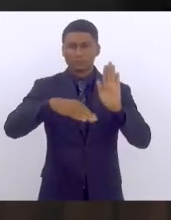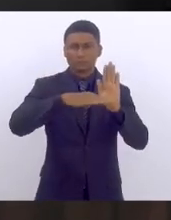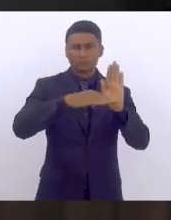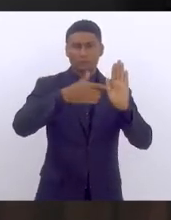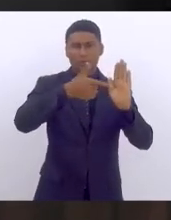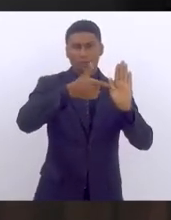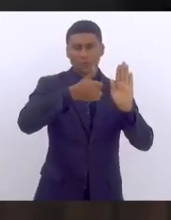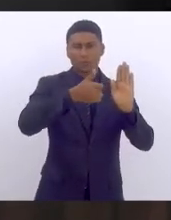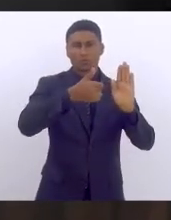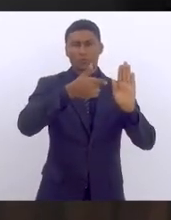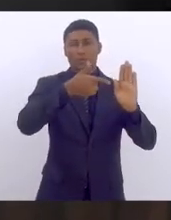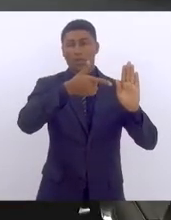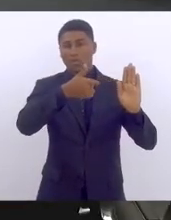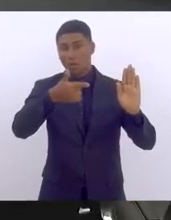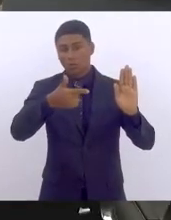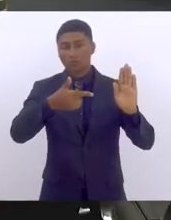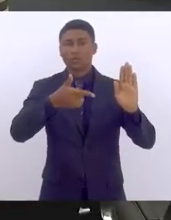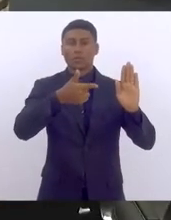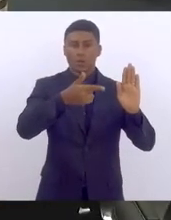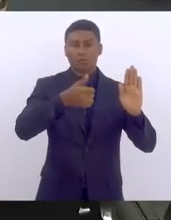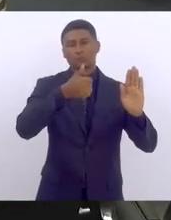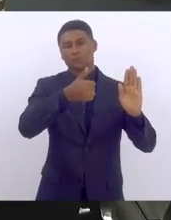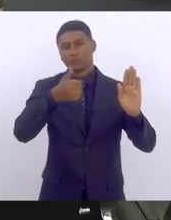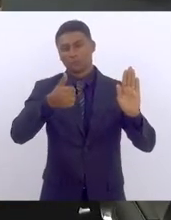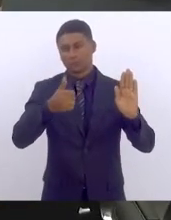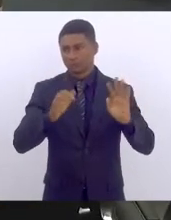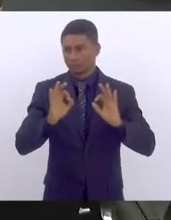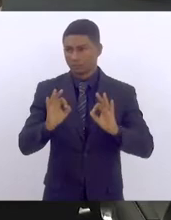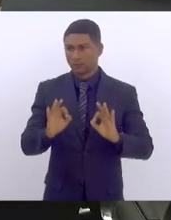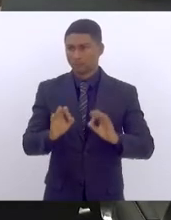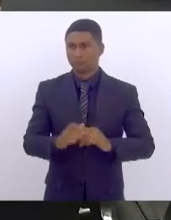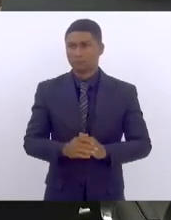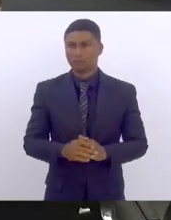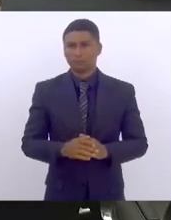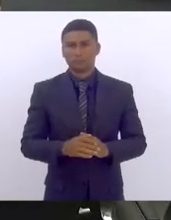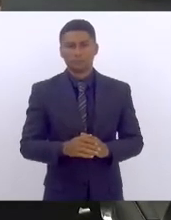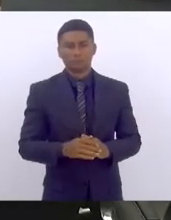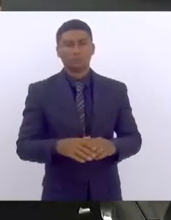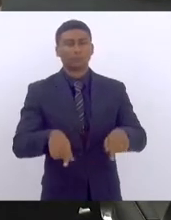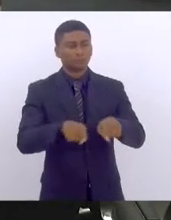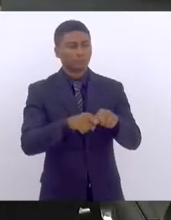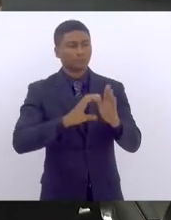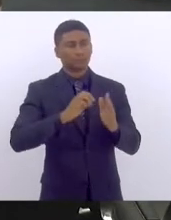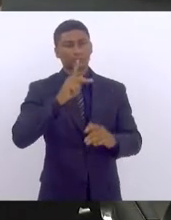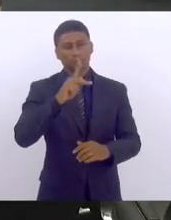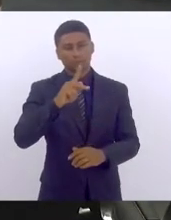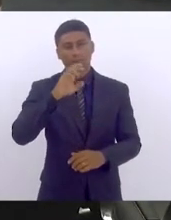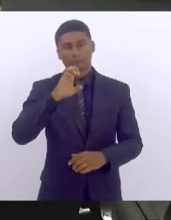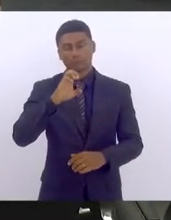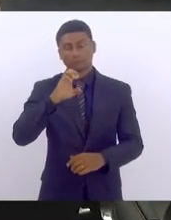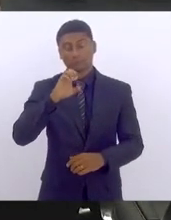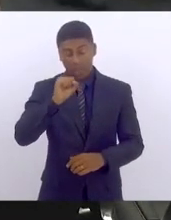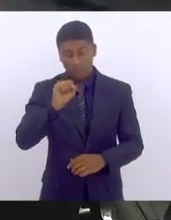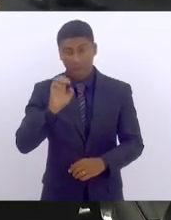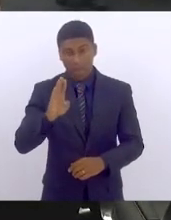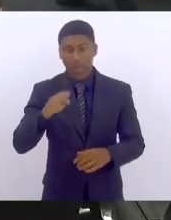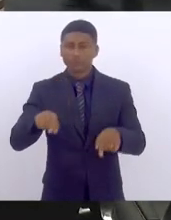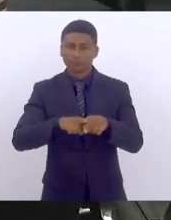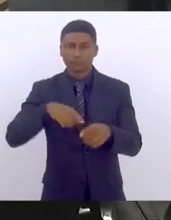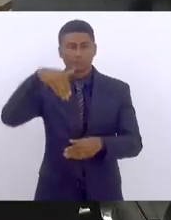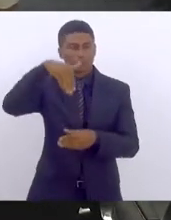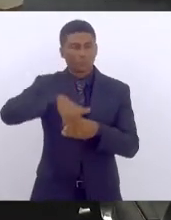No 12-11. Registrado. PSB também vota contrário nos dois. PSB vota contrário nos dois